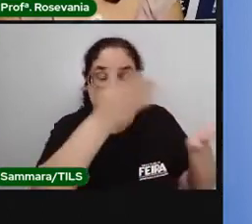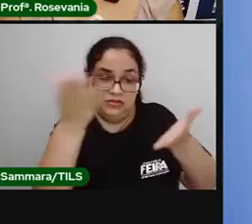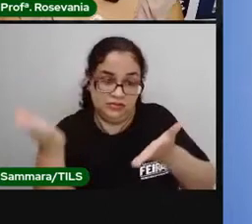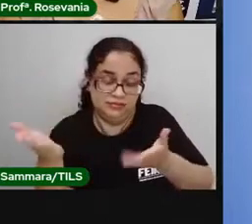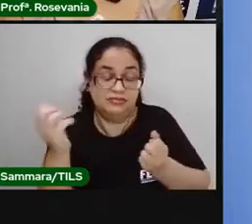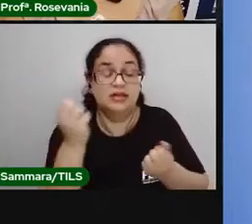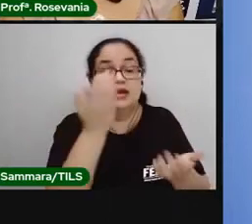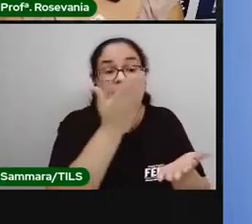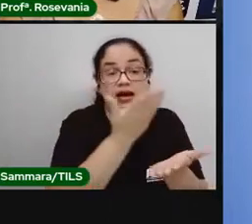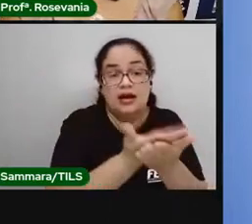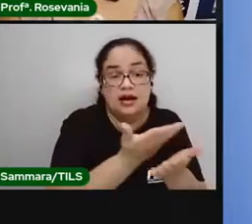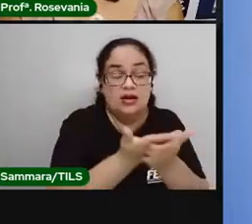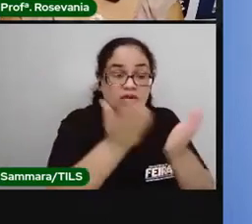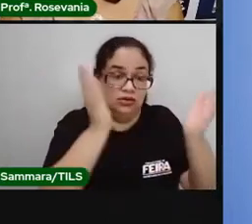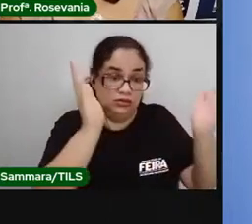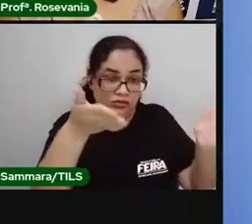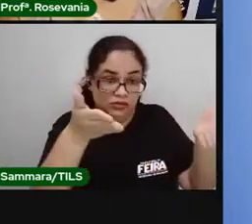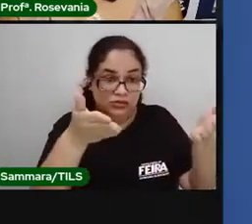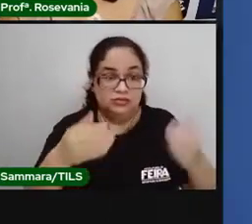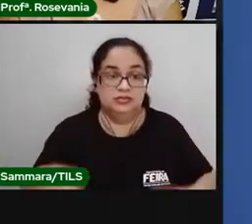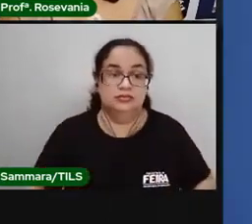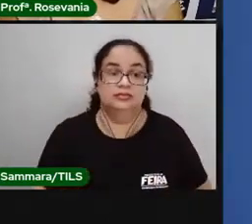hoje.